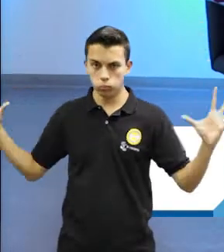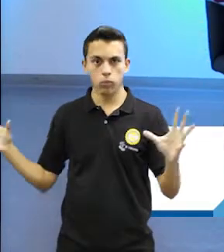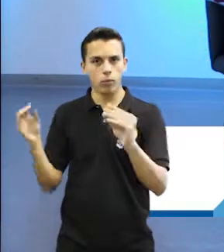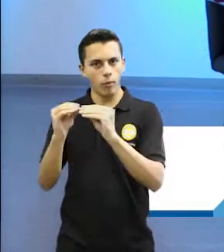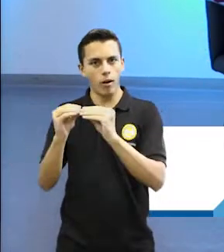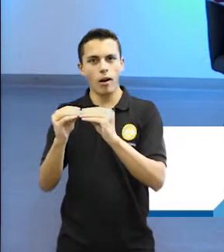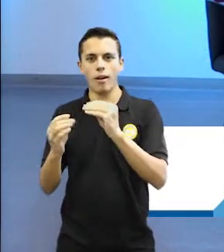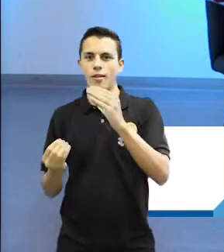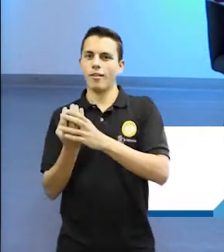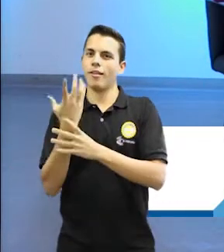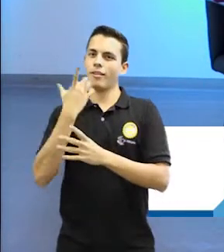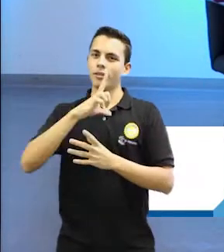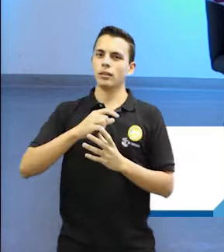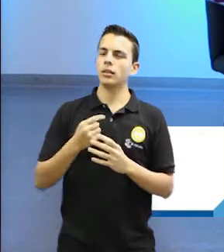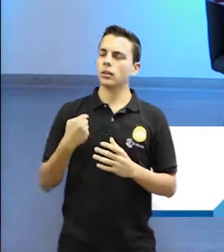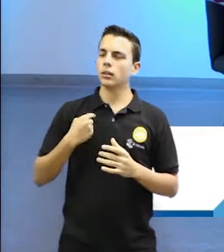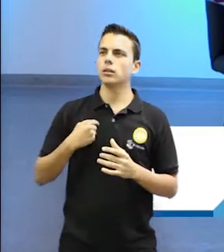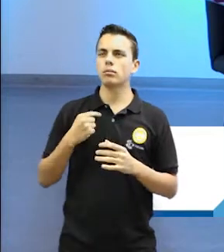refletir nisso,